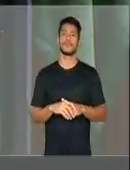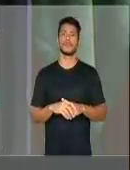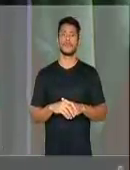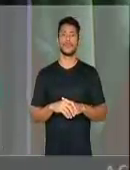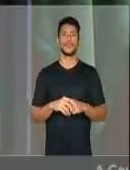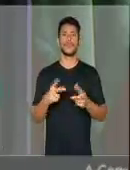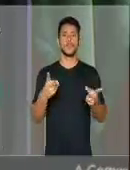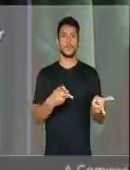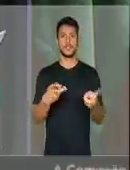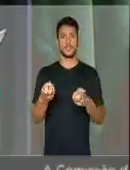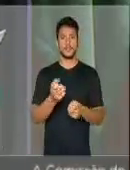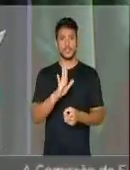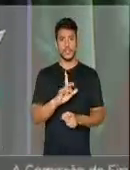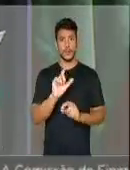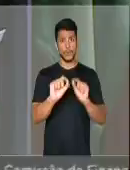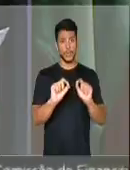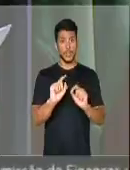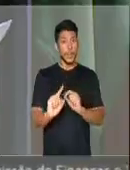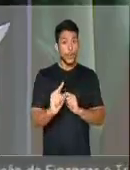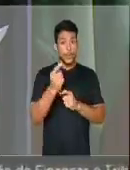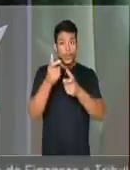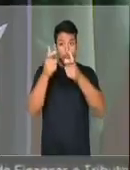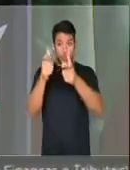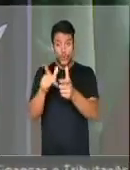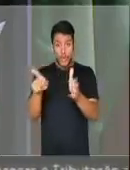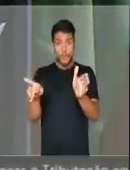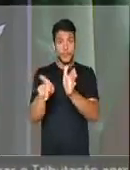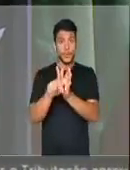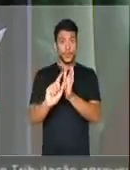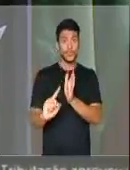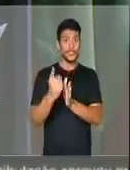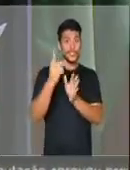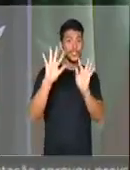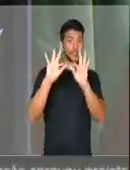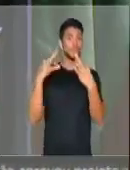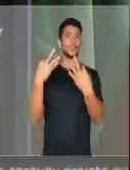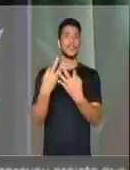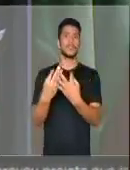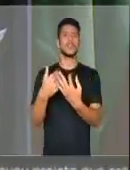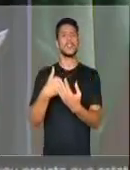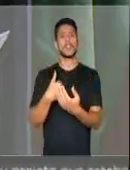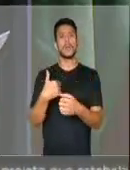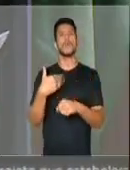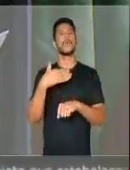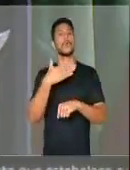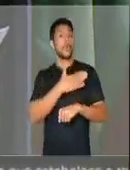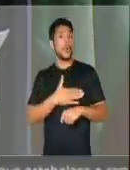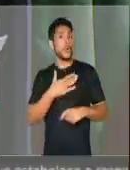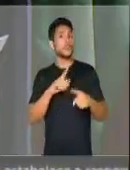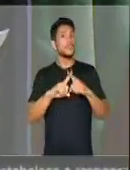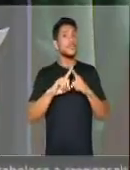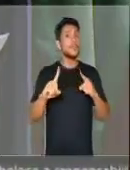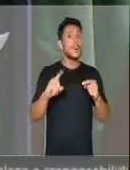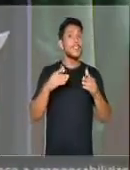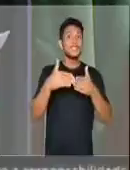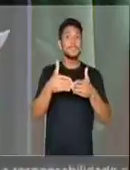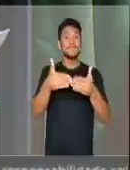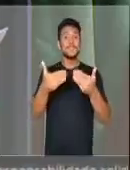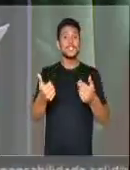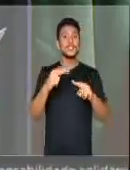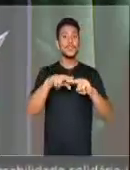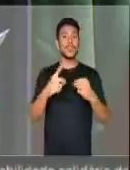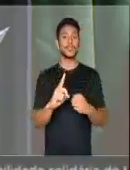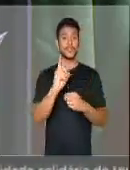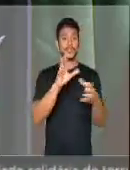foi direcionado para um imóvel específico de uma determinada família, que aliás eu me dou bem com todos eles, a pedido de determinado